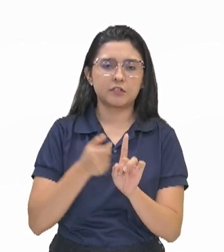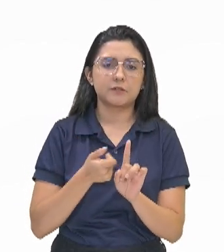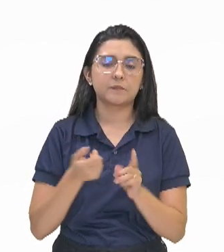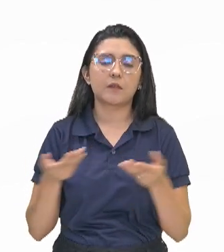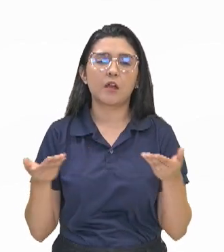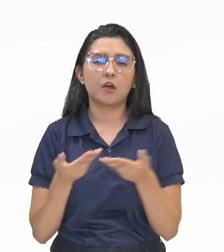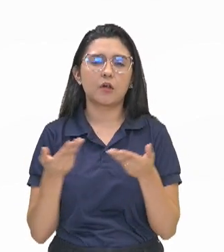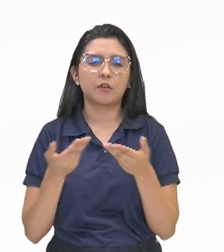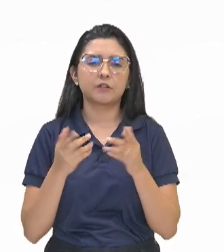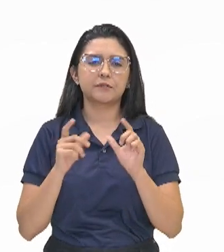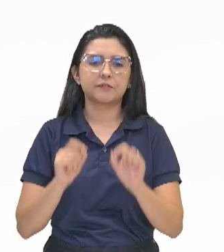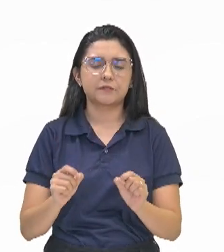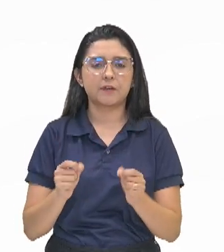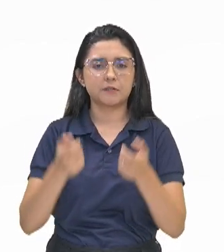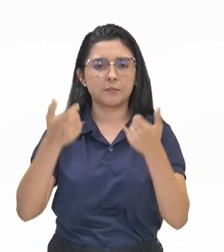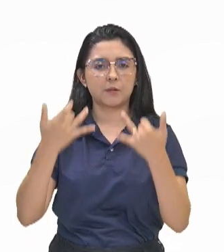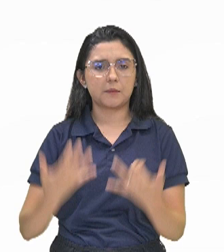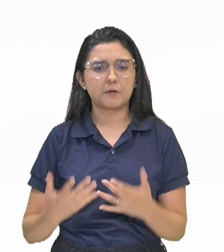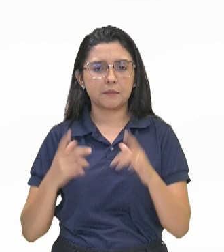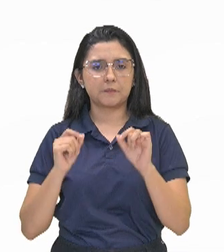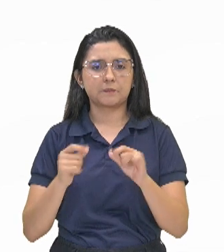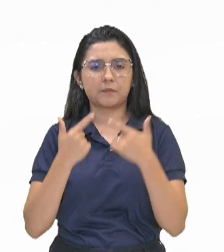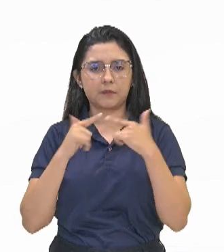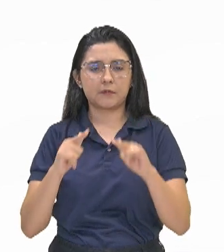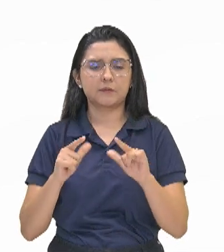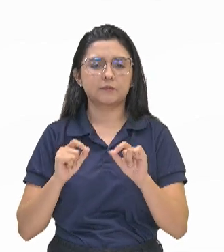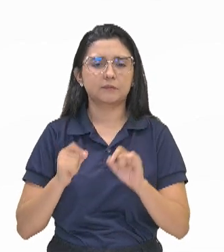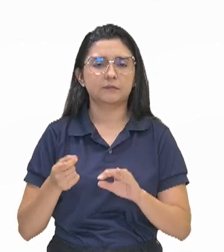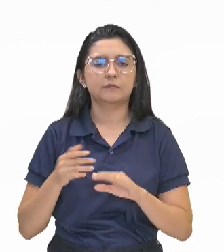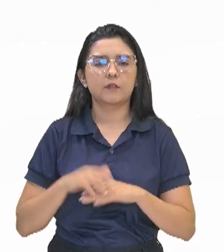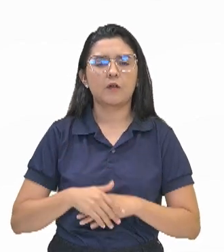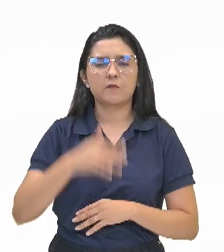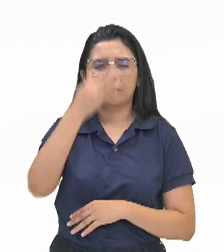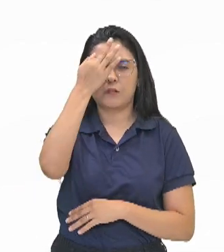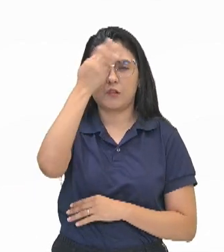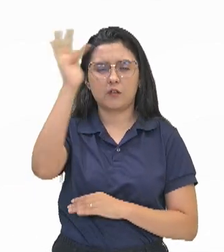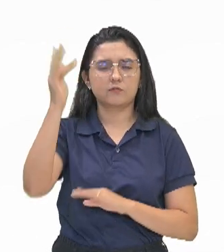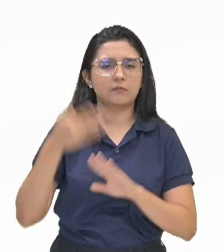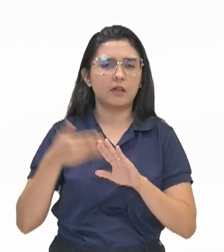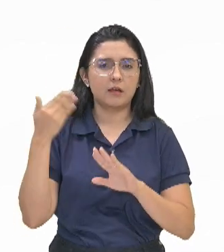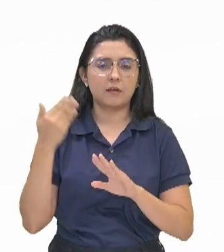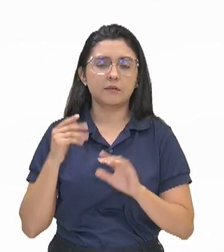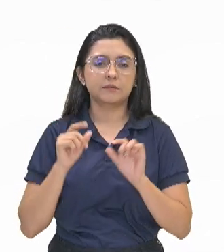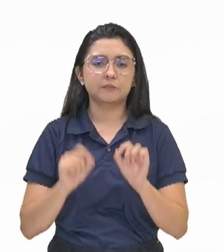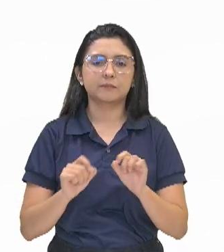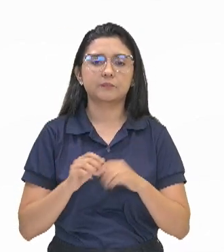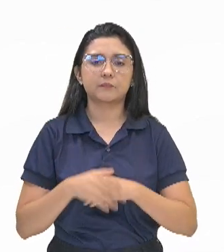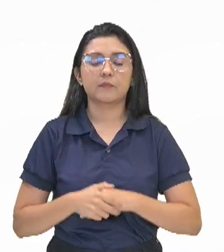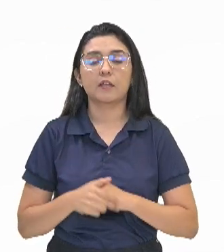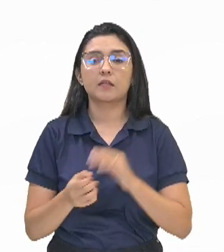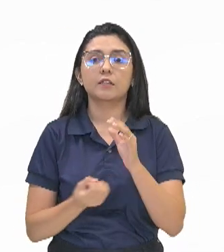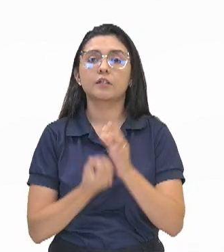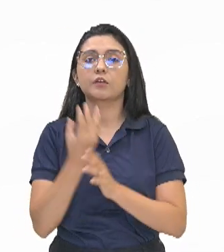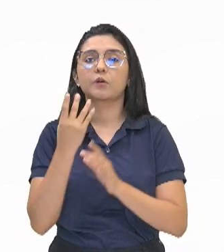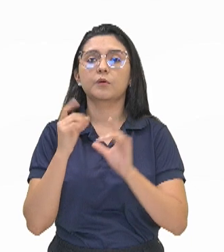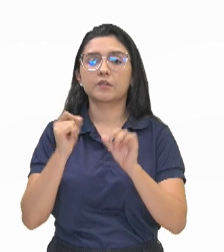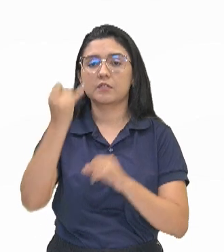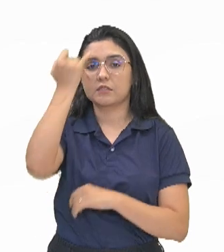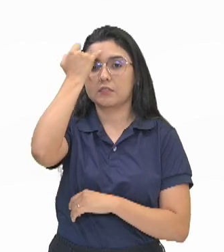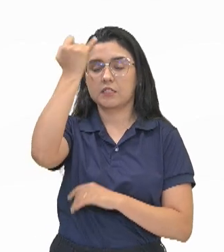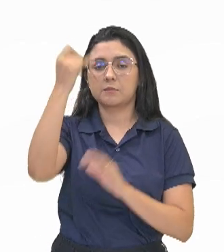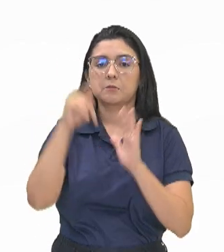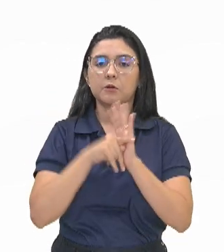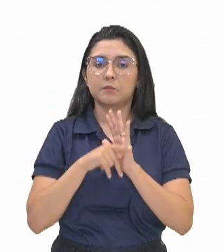linguagem, né, que foi lá, né, Hegel, um grande filósofo também, que ele desenvolveu essa ideia dessa